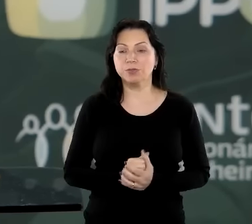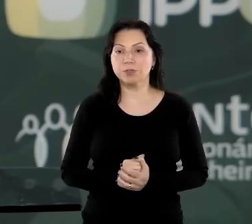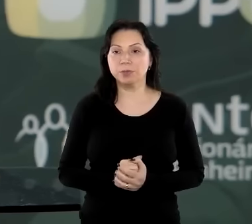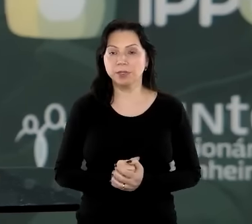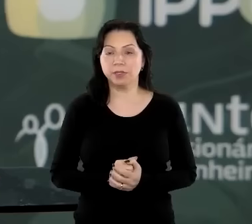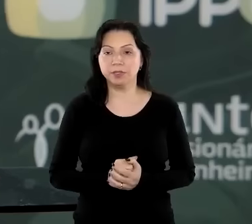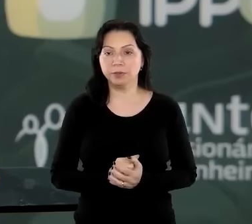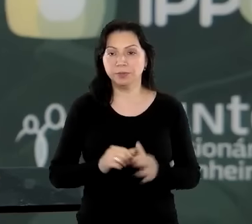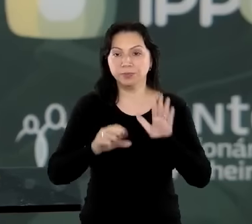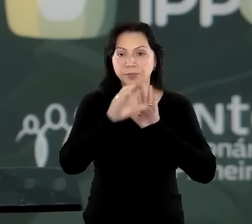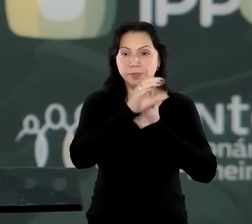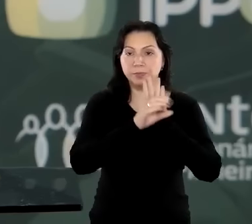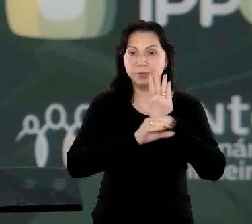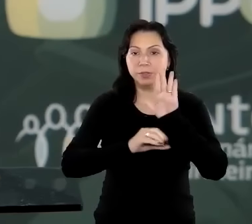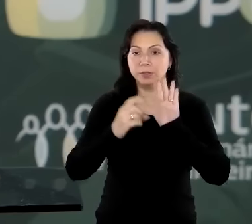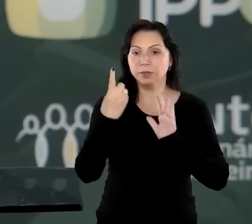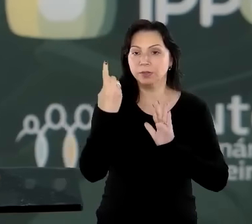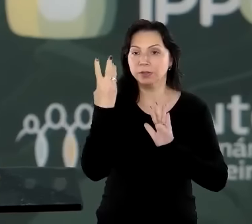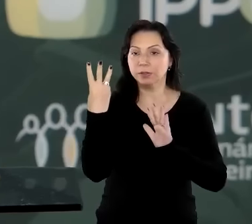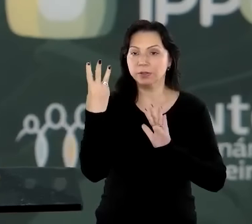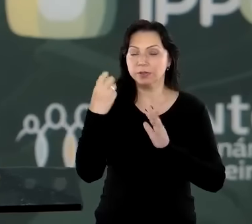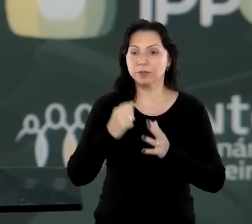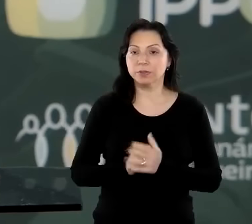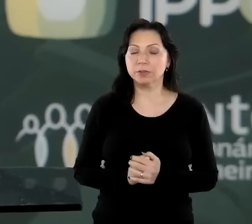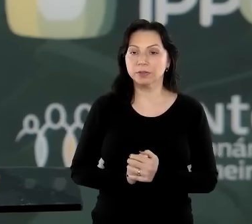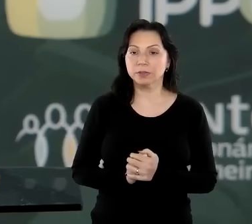Hebreus, capítulo 13.